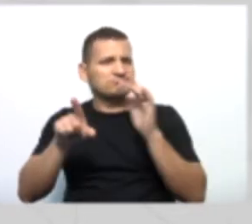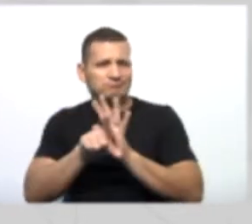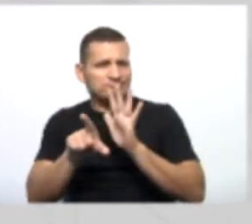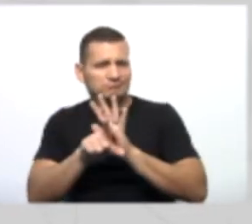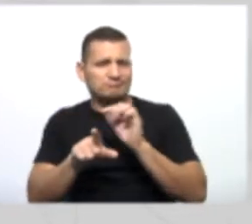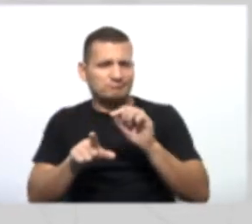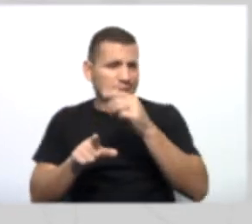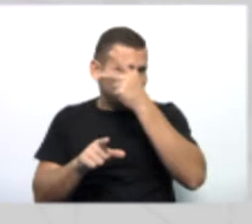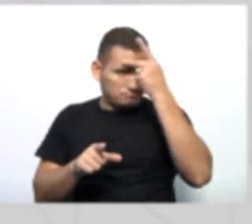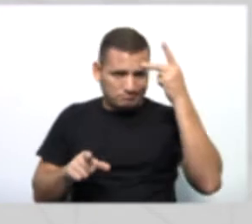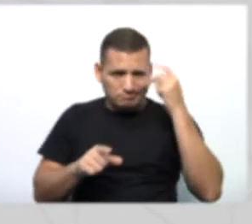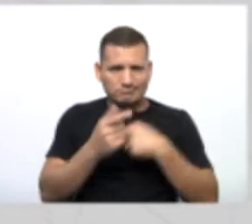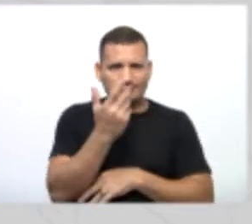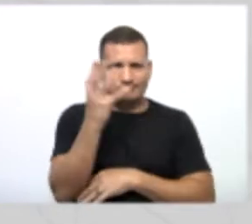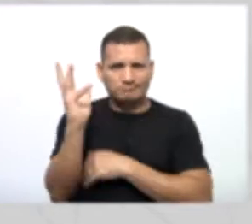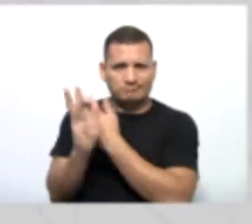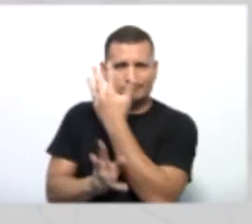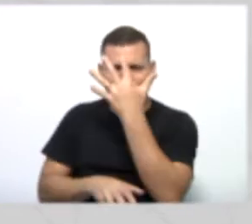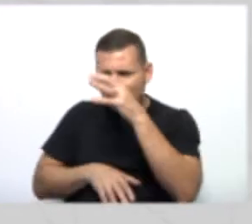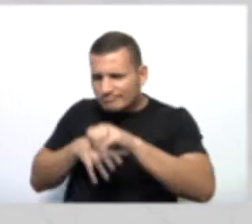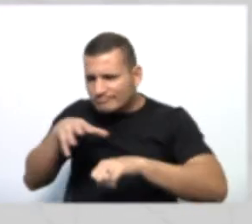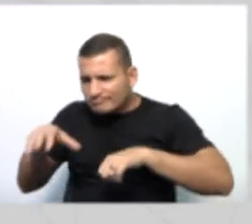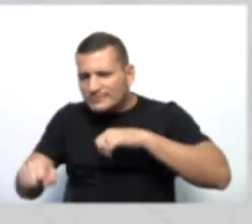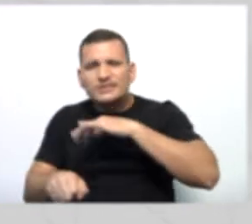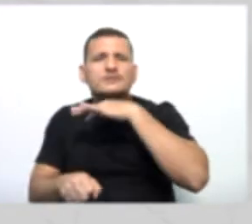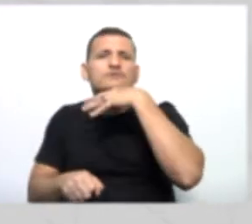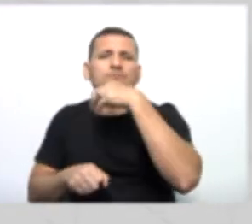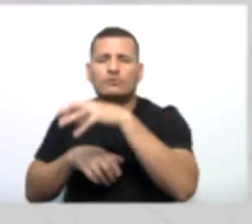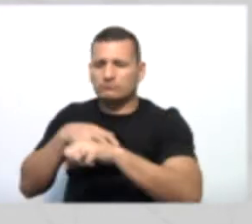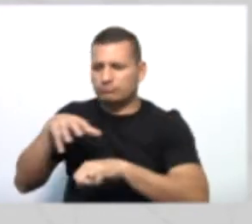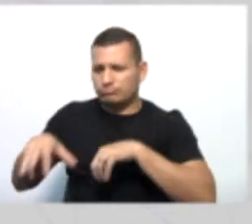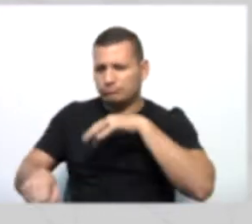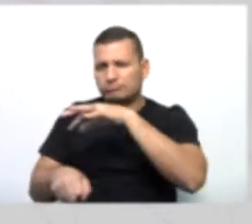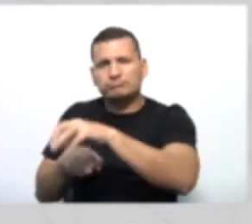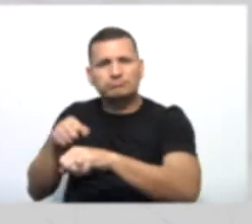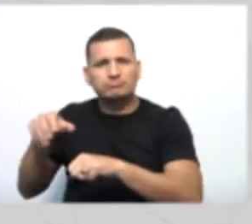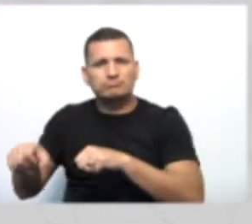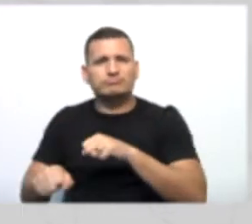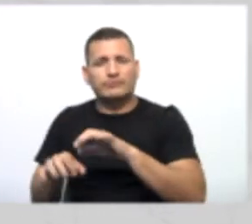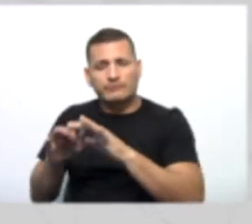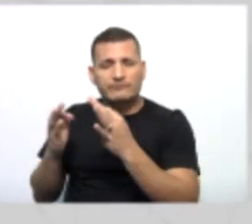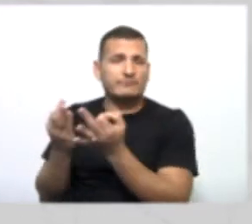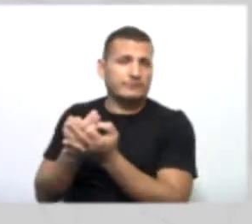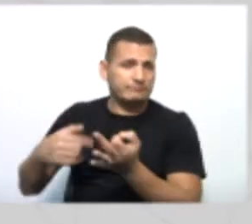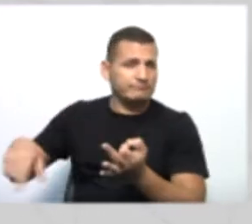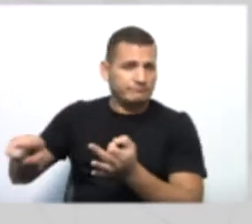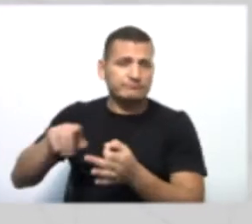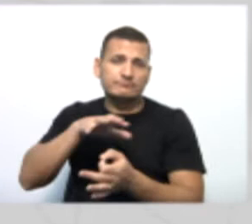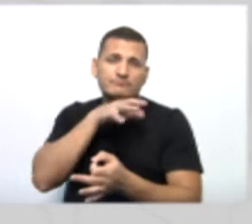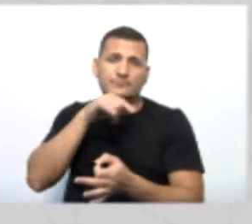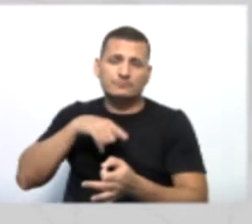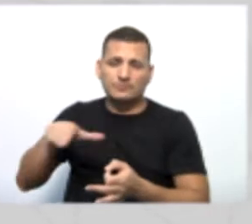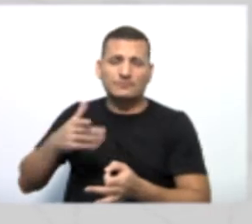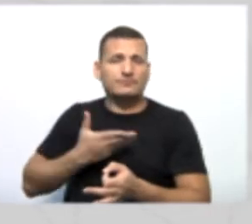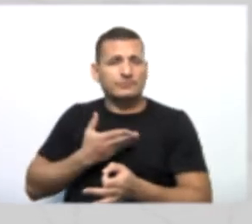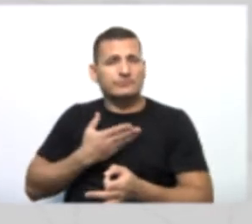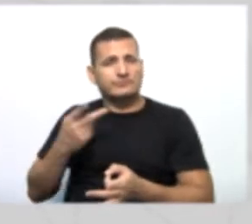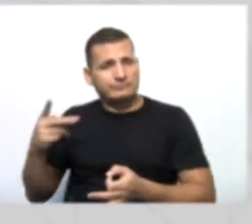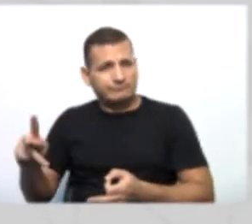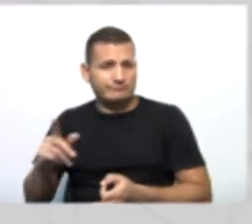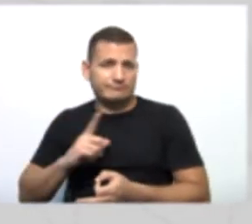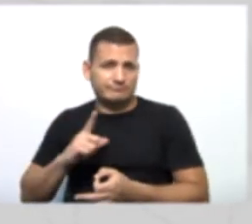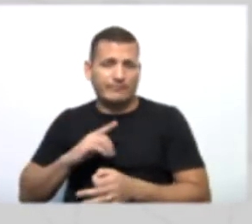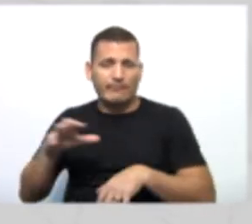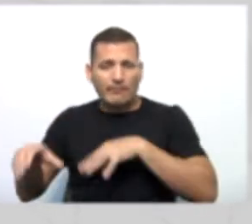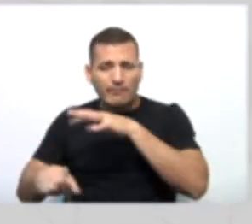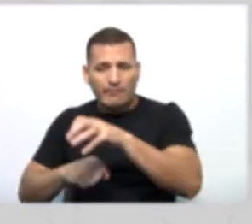lá na mata, elas vão lá pegar o animal que vive lá na mata com seus familiares, não é? Com os seus amiguinhos lá na mata e tal,